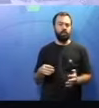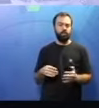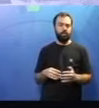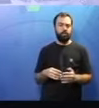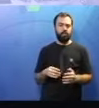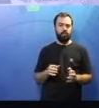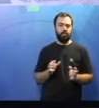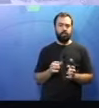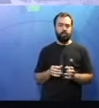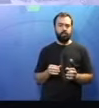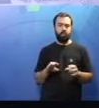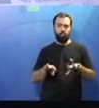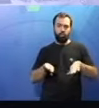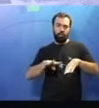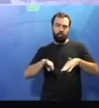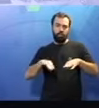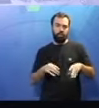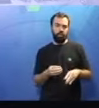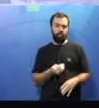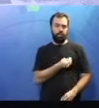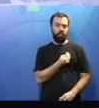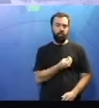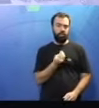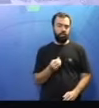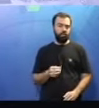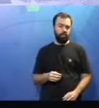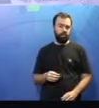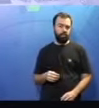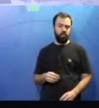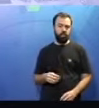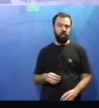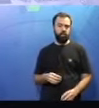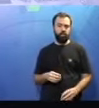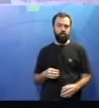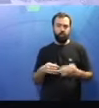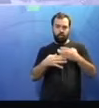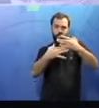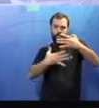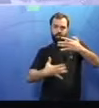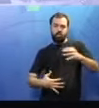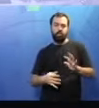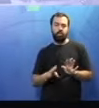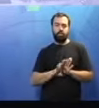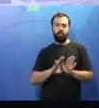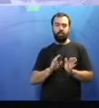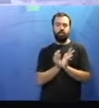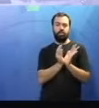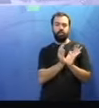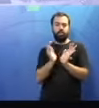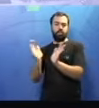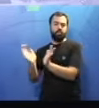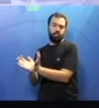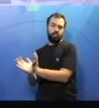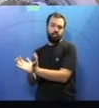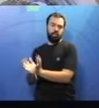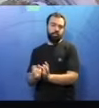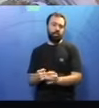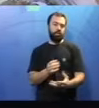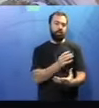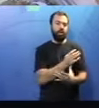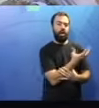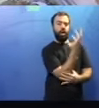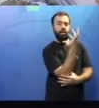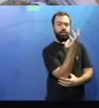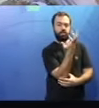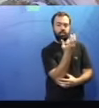registrado, foi dele. É um sistema que classificava os seres vivos em 2 grupos, em vegetais